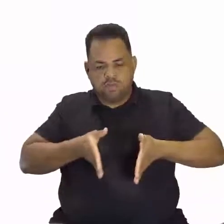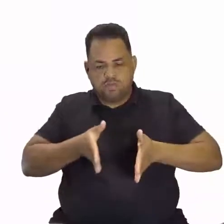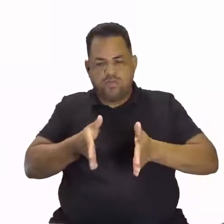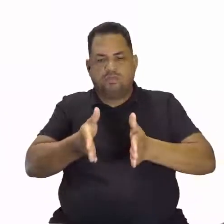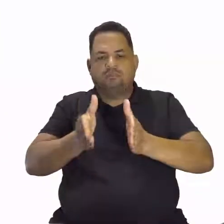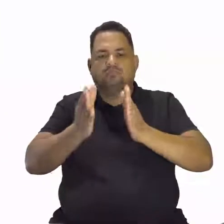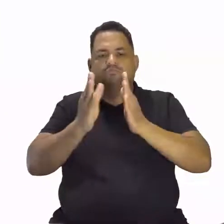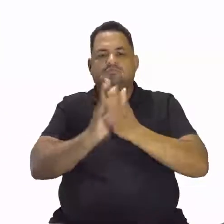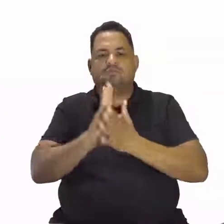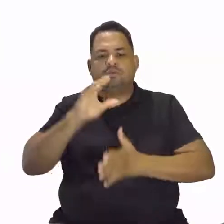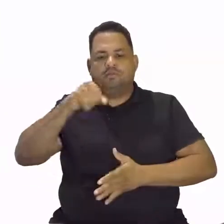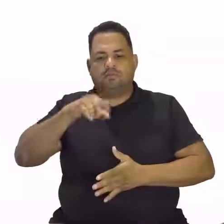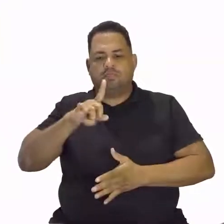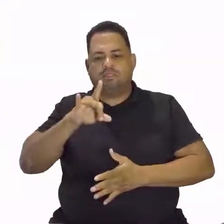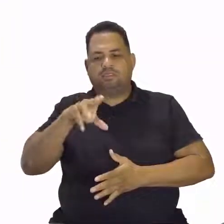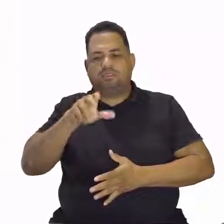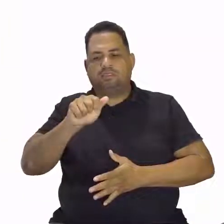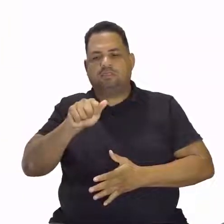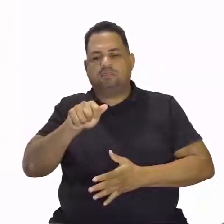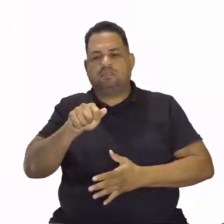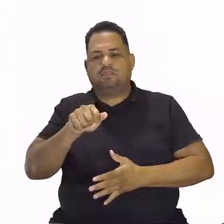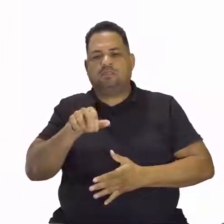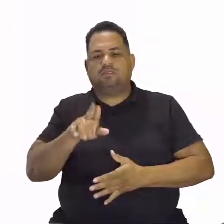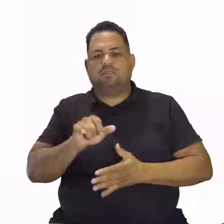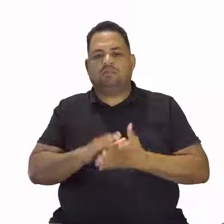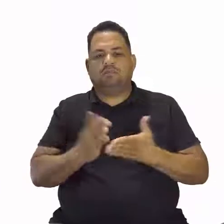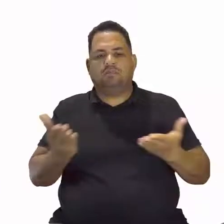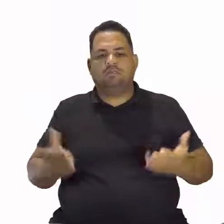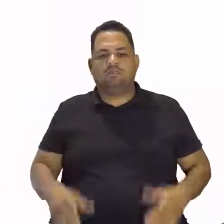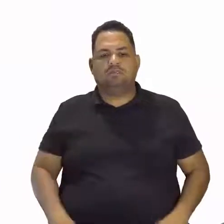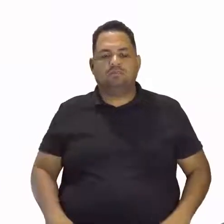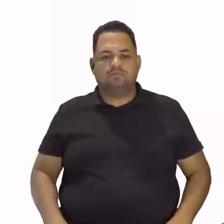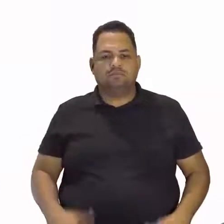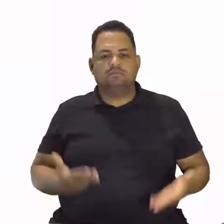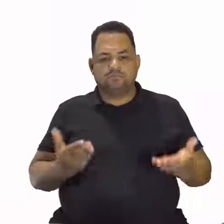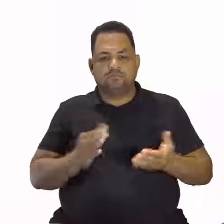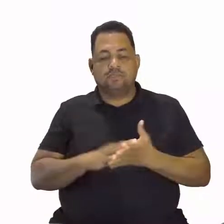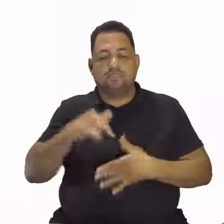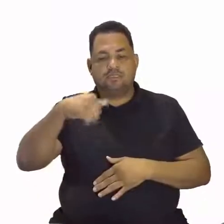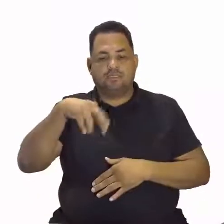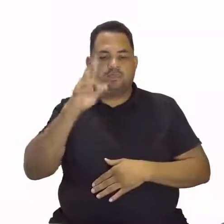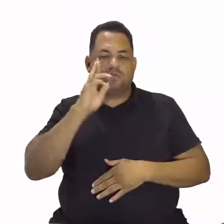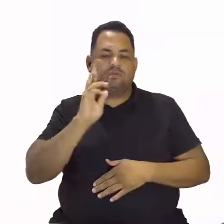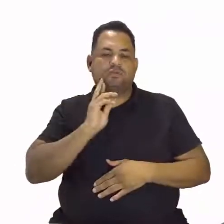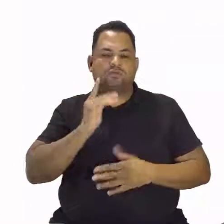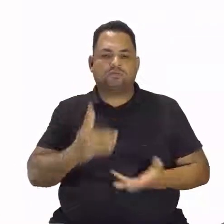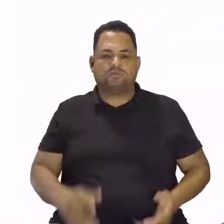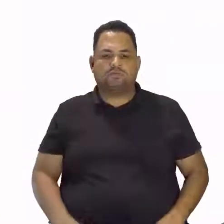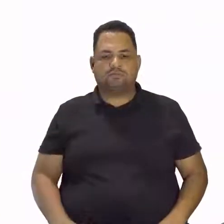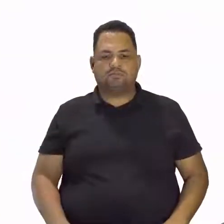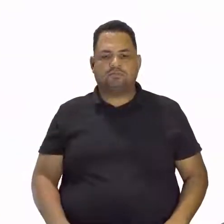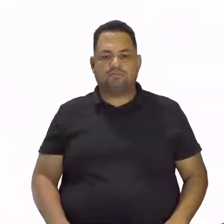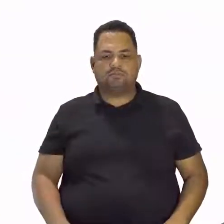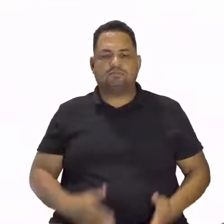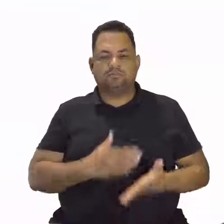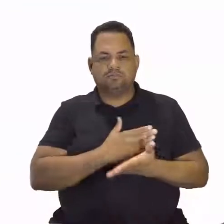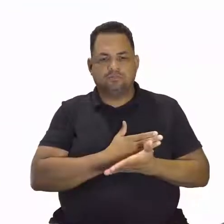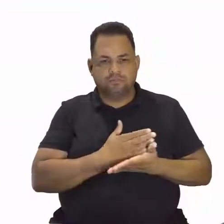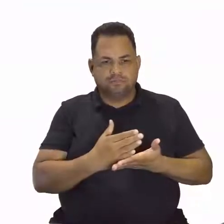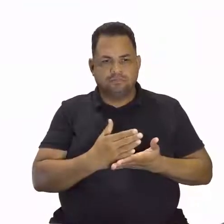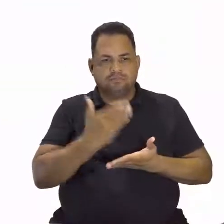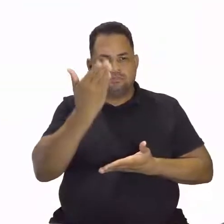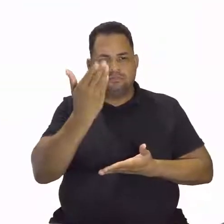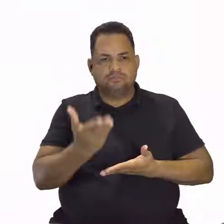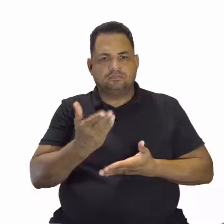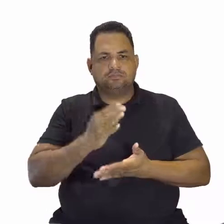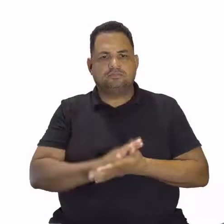essa é uma foto aí, Lago do Furo, né, em Nazaré, aqui em Rondônia. Então, a gente vai começar, né, vamos começar